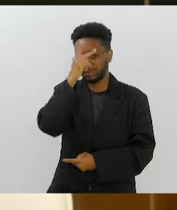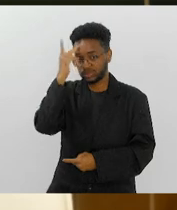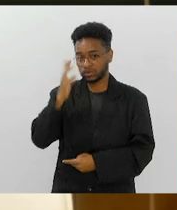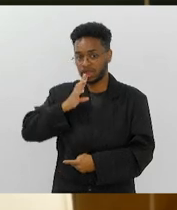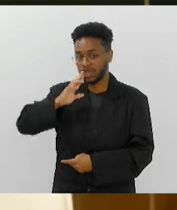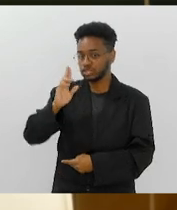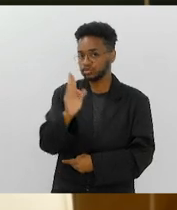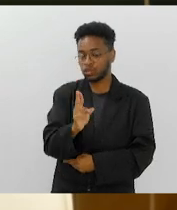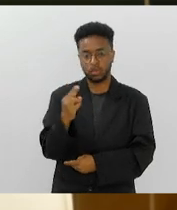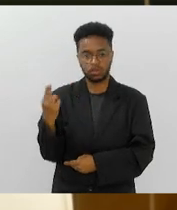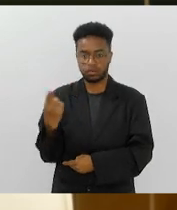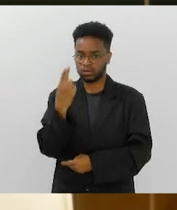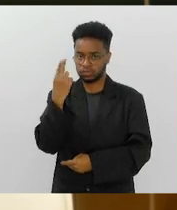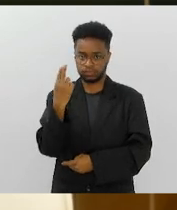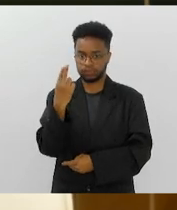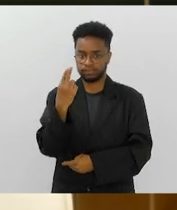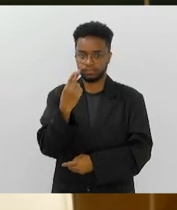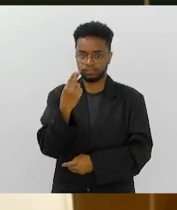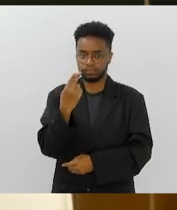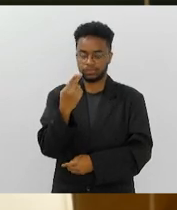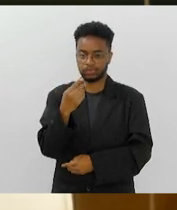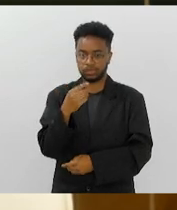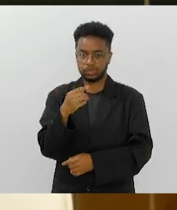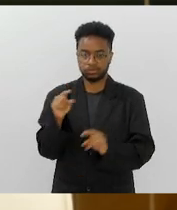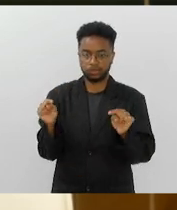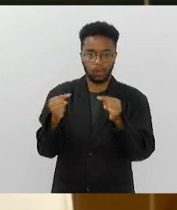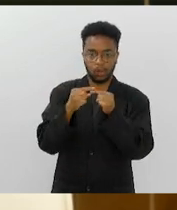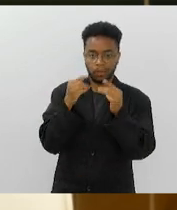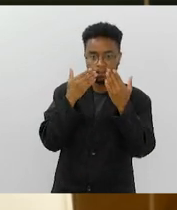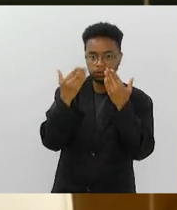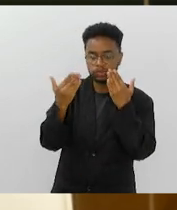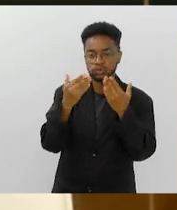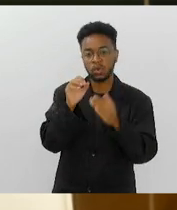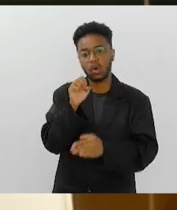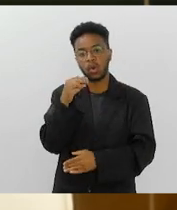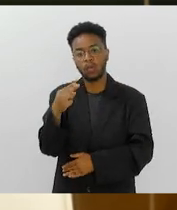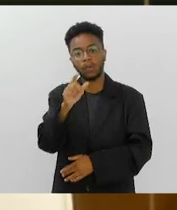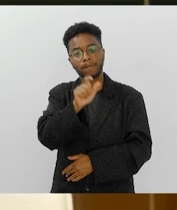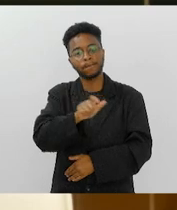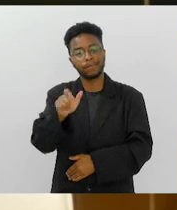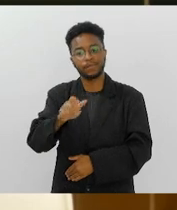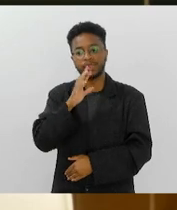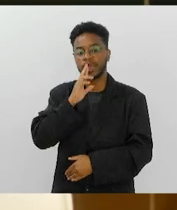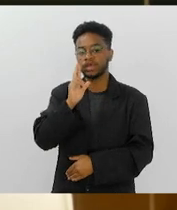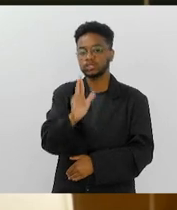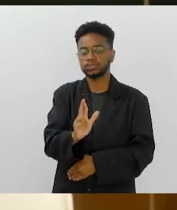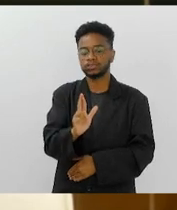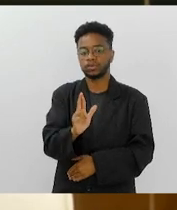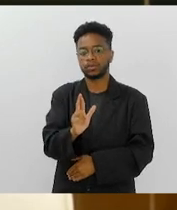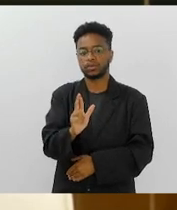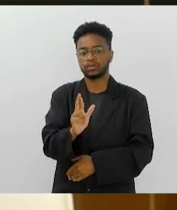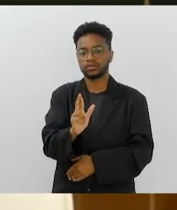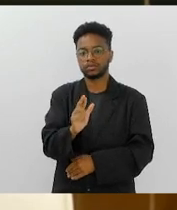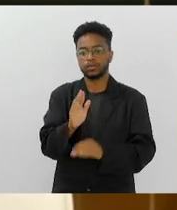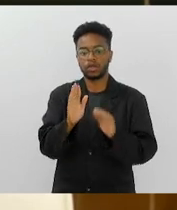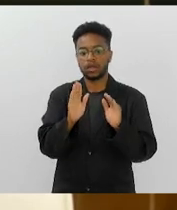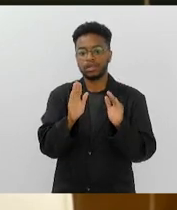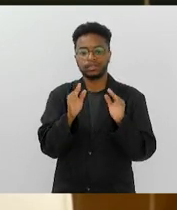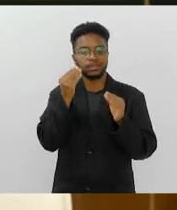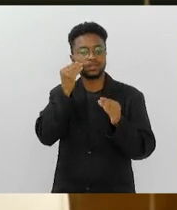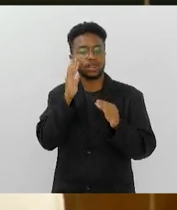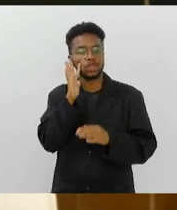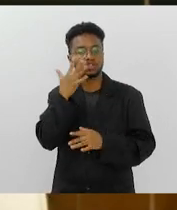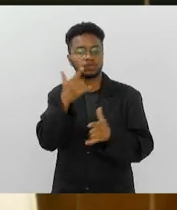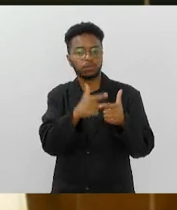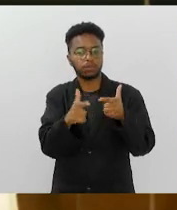resposta, uma resposta psicológica, não é uma pessoa que vai dar resposta para os conflitos que